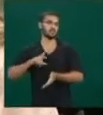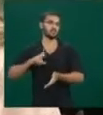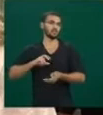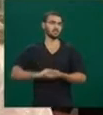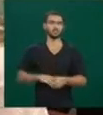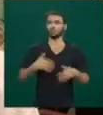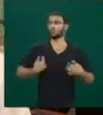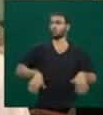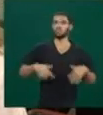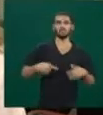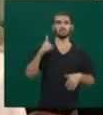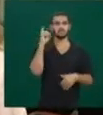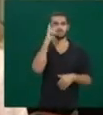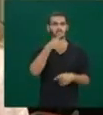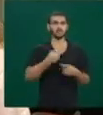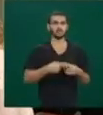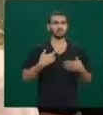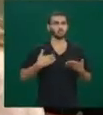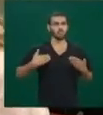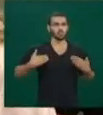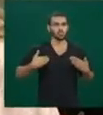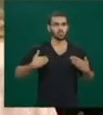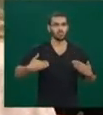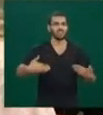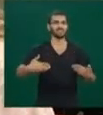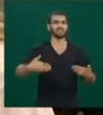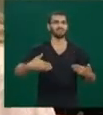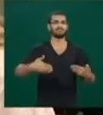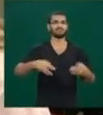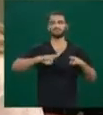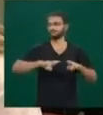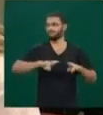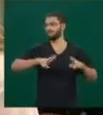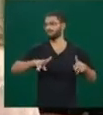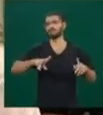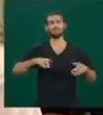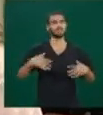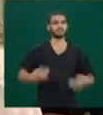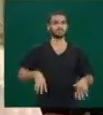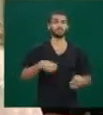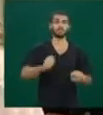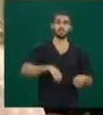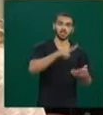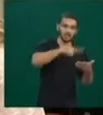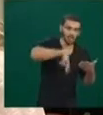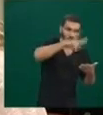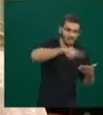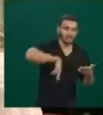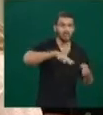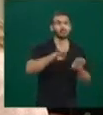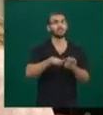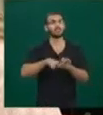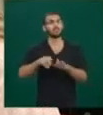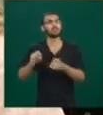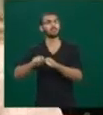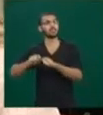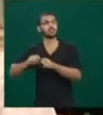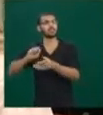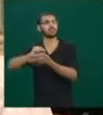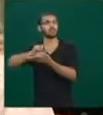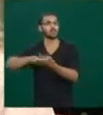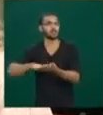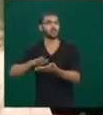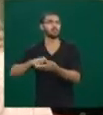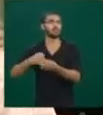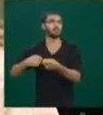estão puxadas no começo, né? Mas eu tento conciliar de todos os textos de pedagogia, mas também eu tento fazer todos os exercícios